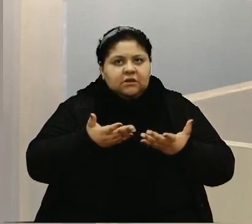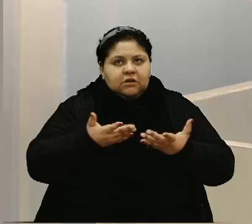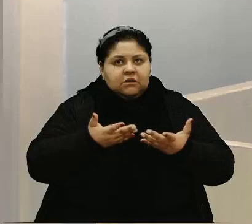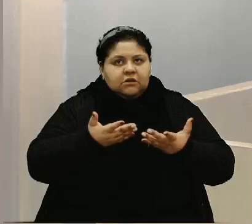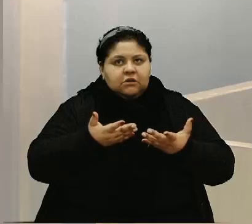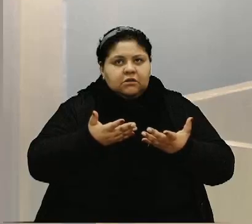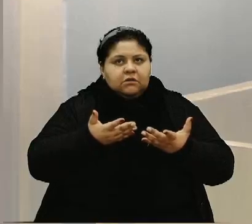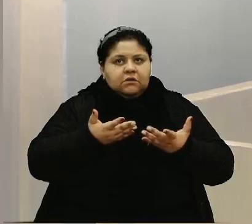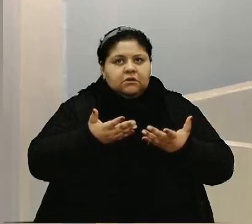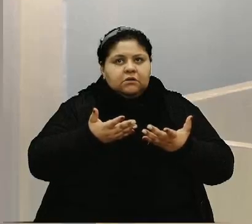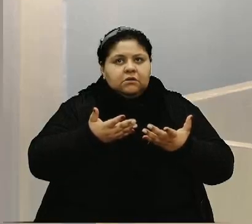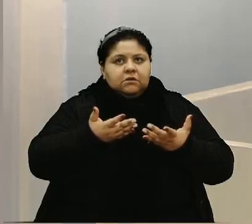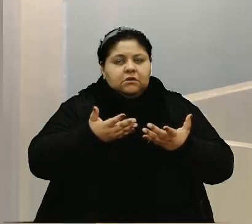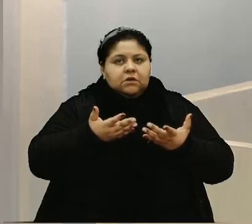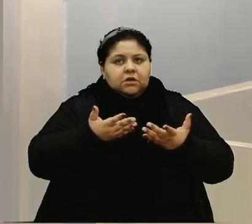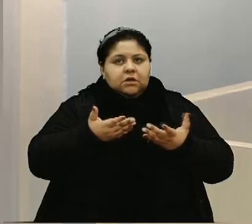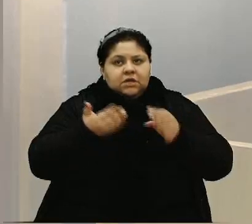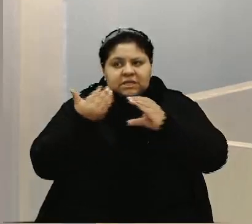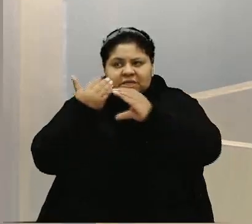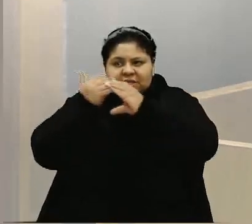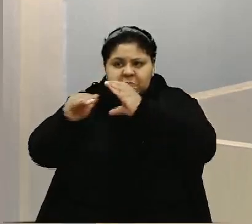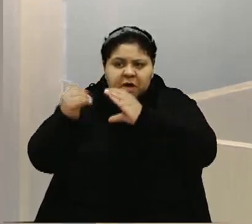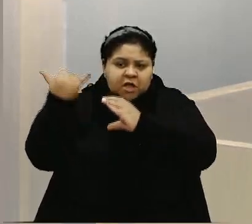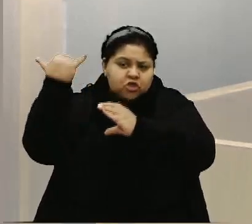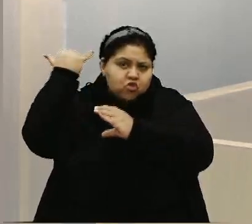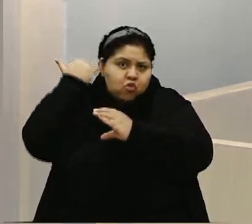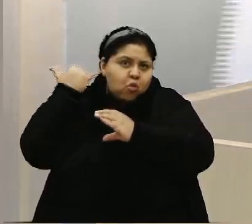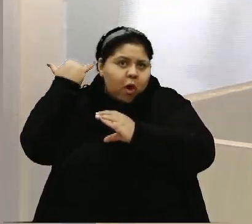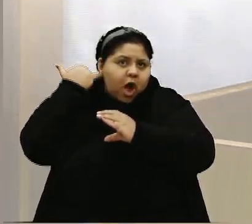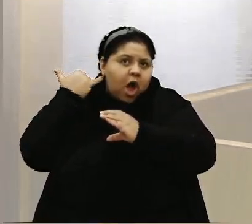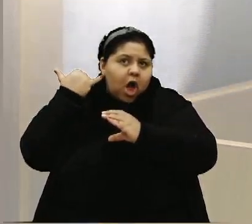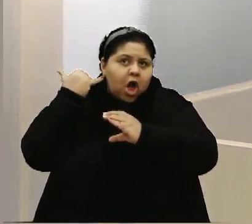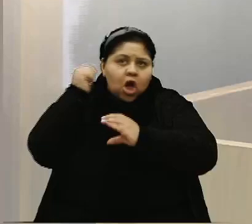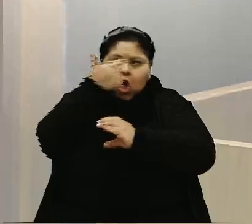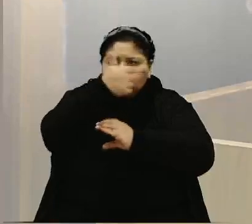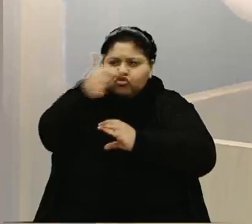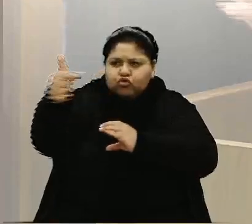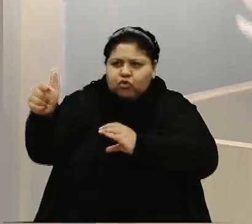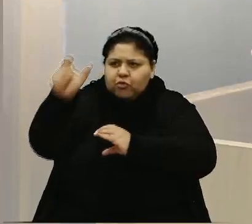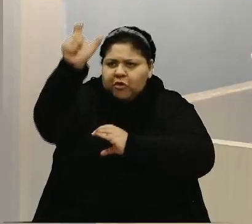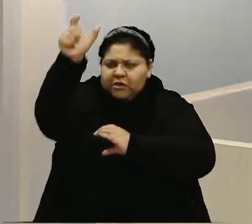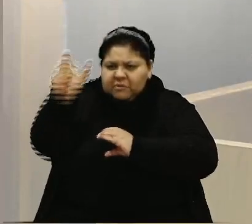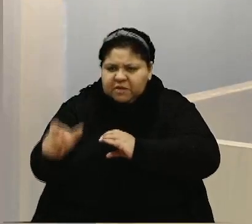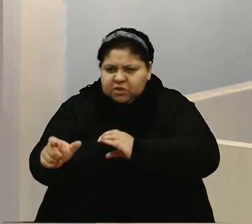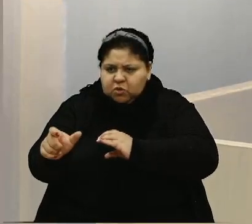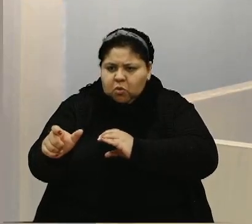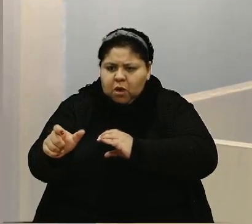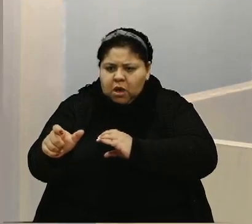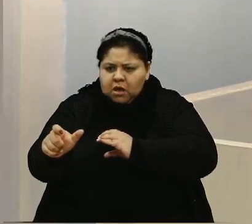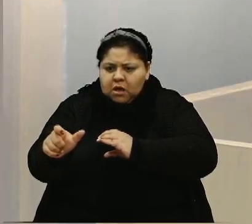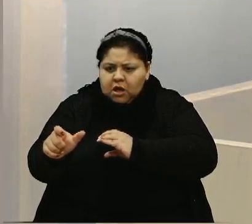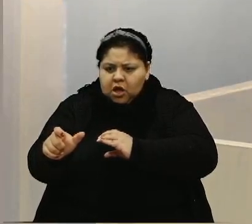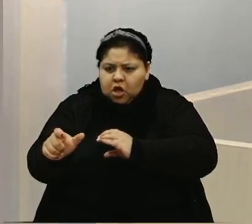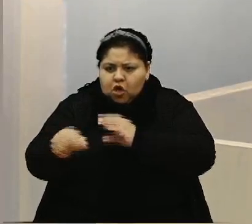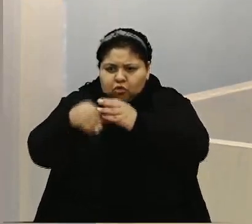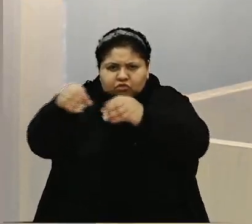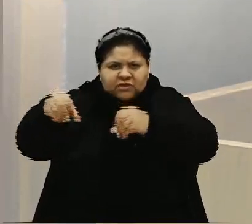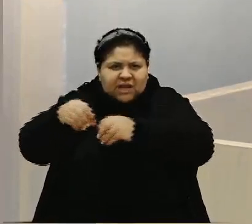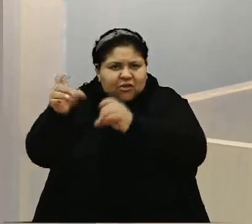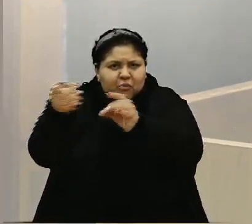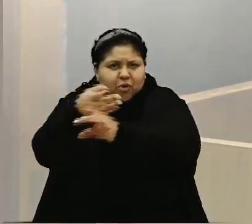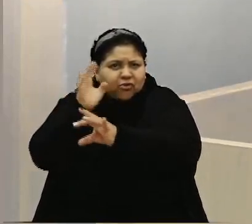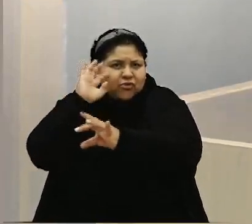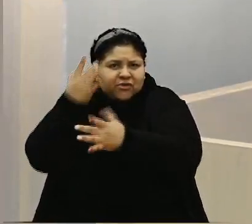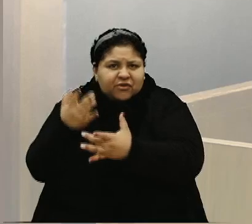para outro morador que mandou cascalho e está pronto, está solucionado? Eu acho que os problemas do